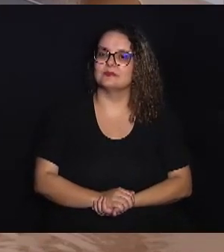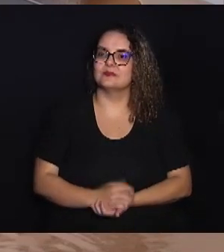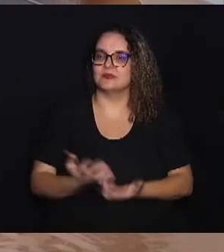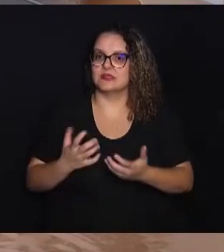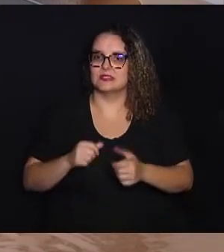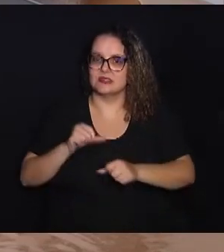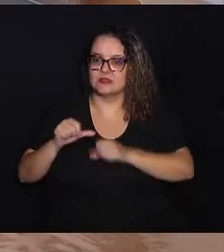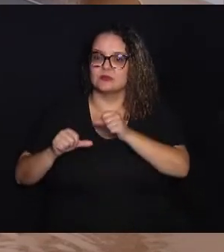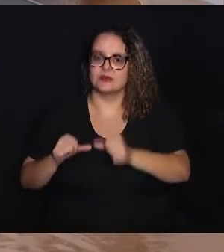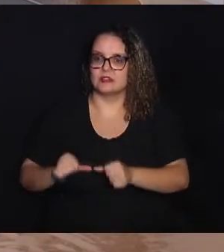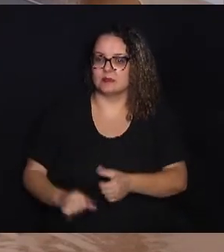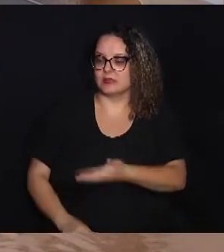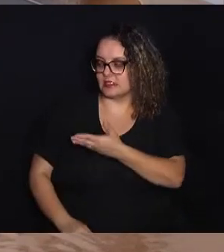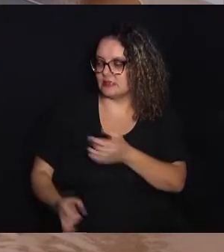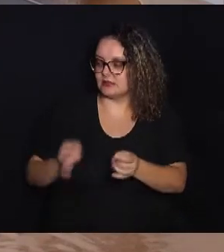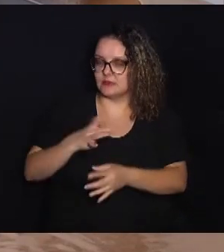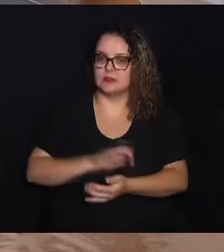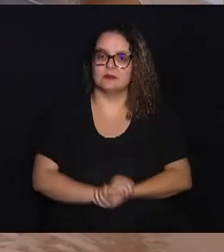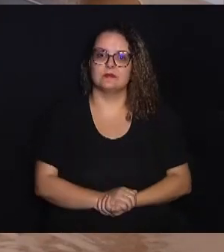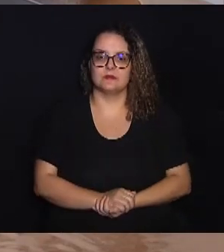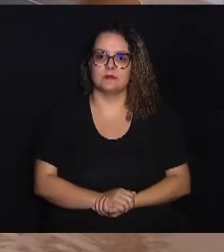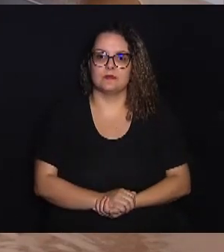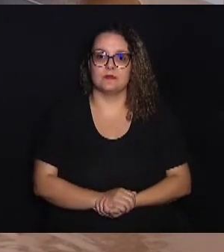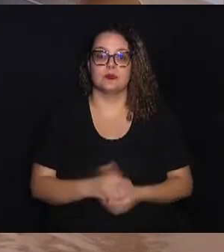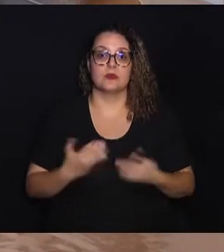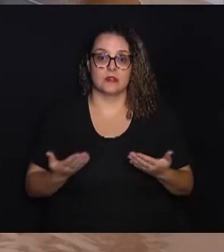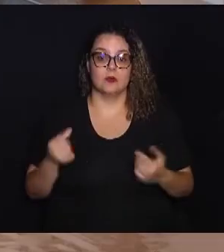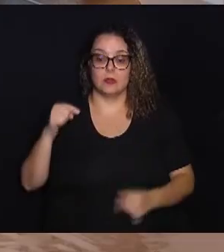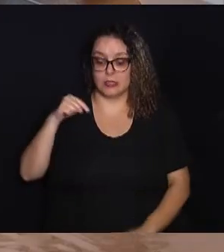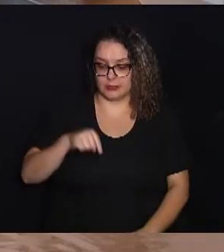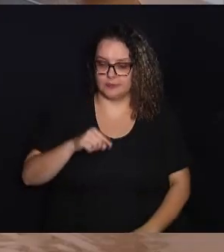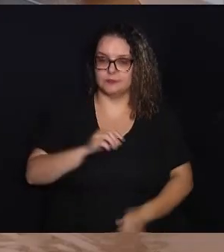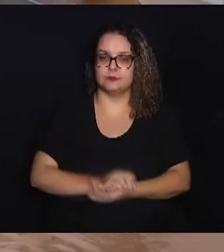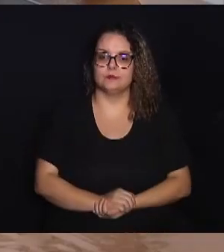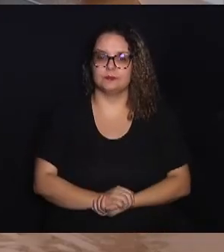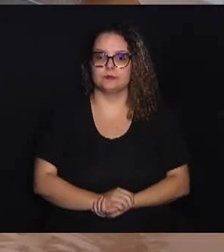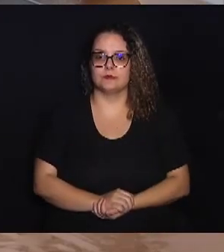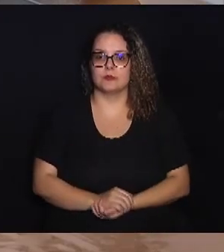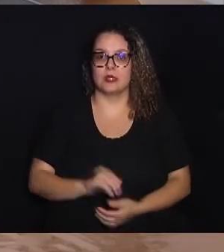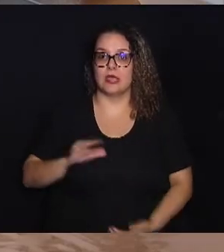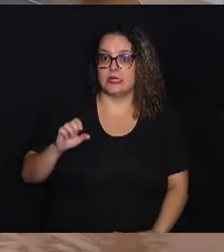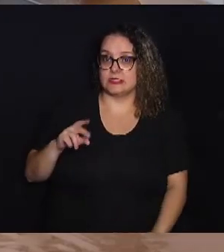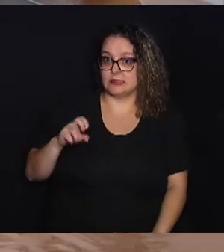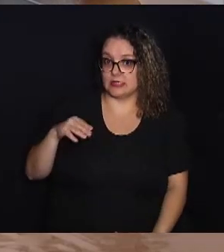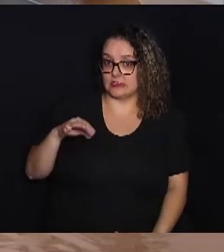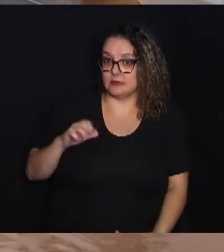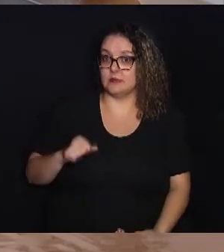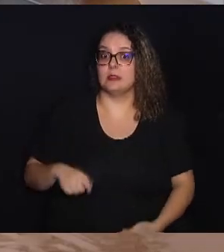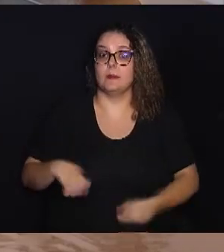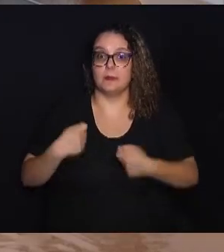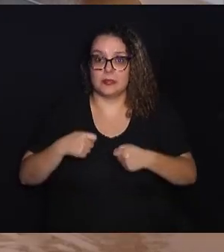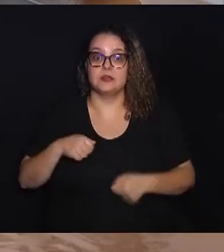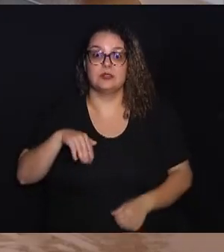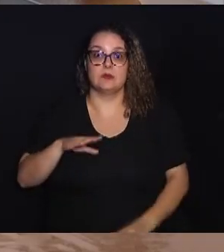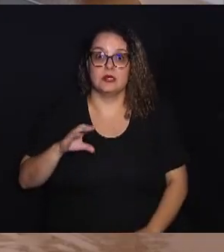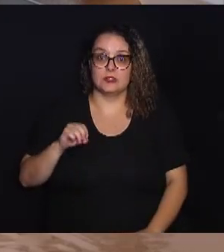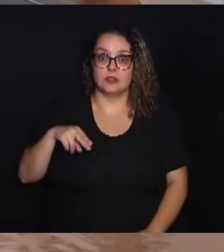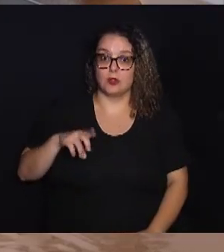E comecei a pesquisar mais sobre o material, como trabalhar. E